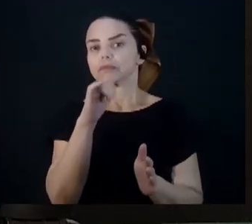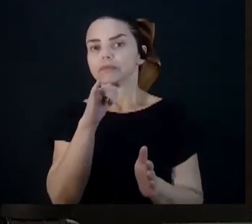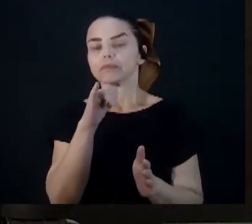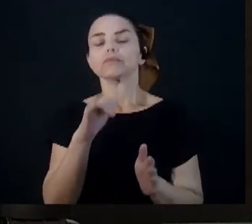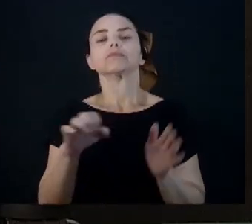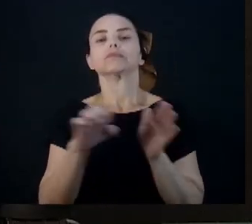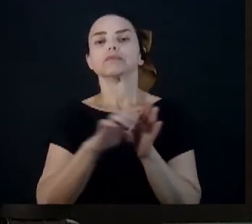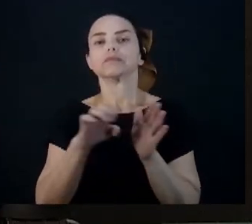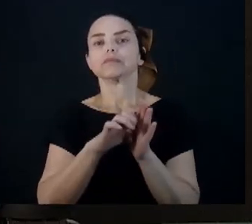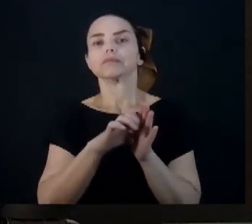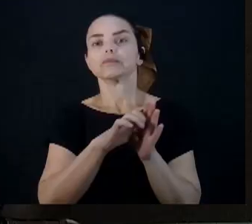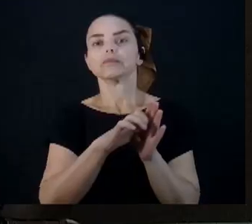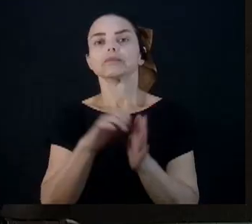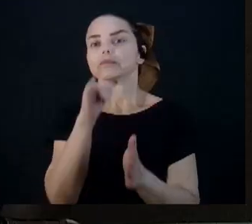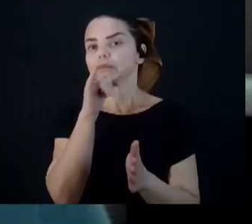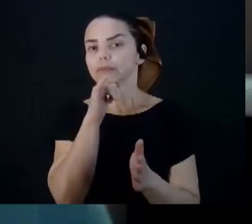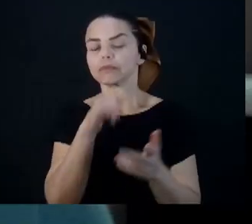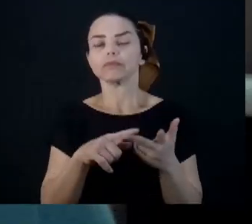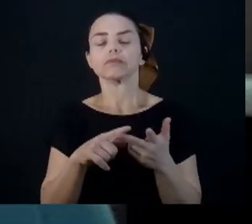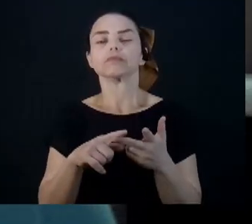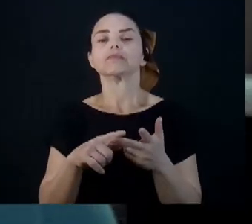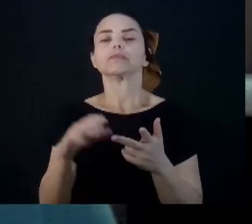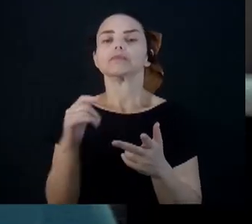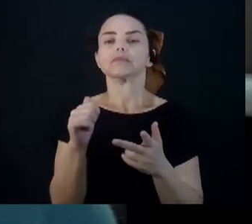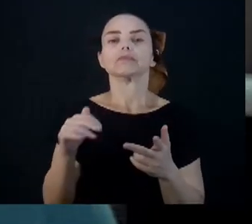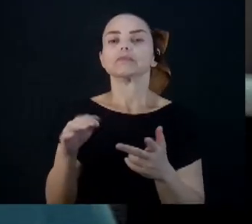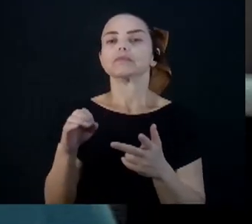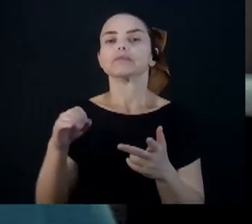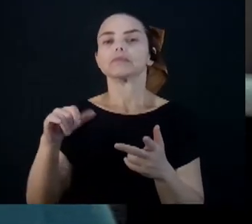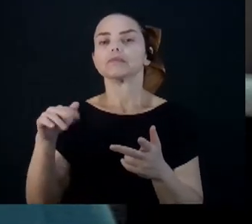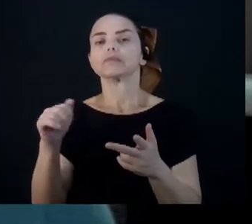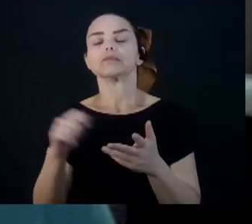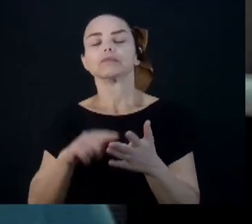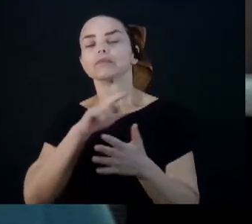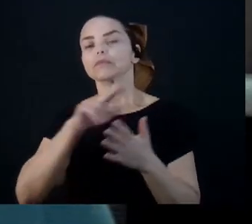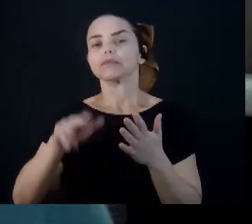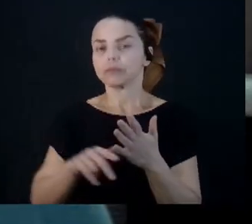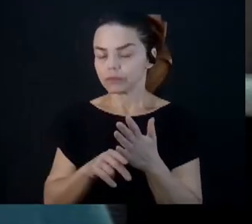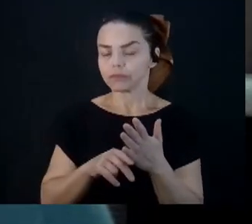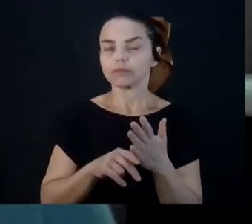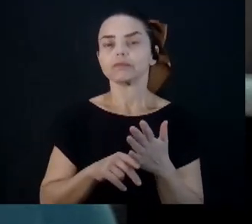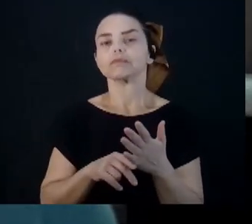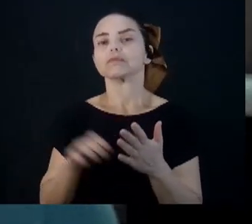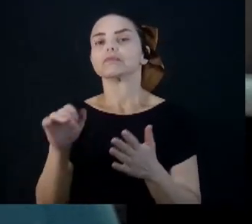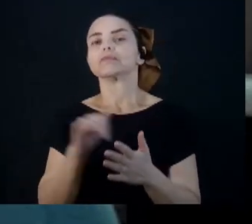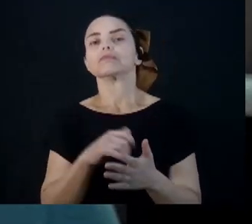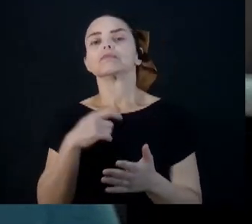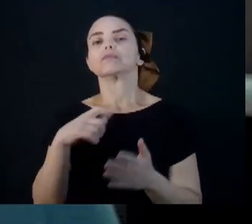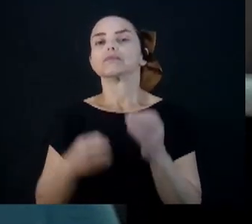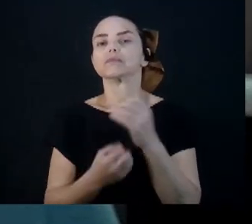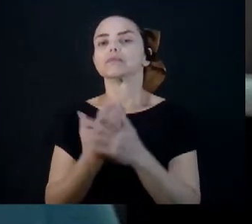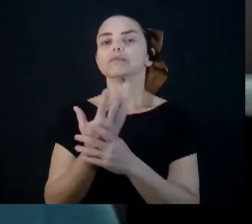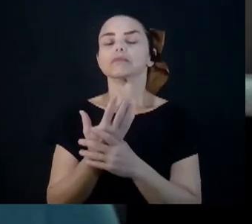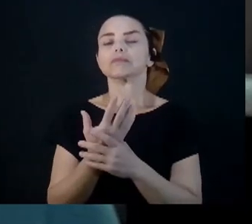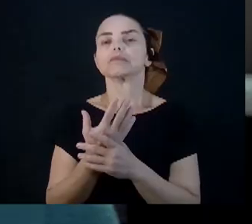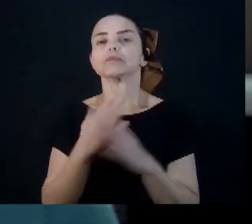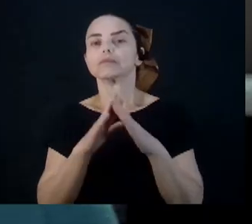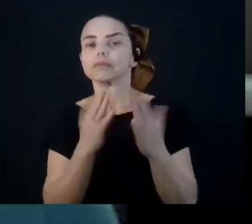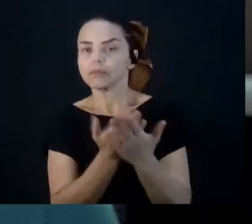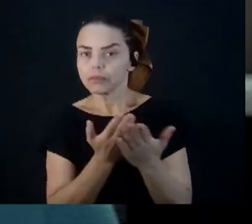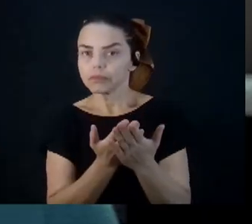como Carolina Florence, Hércule Florence, e muitos outros que criaram escolas, que